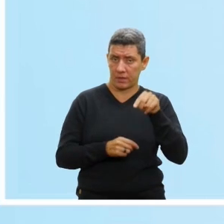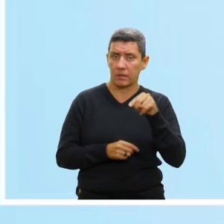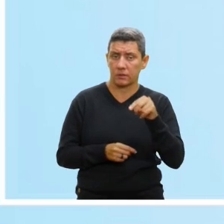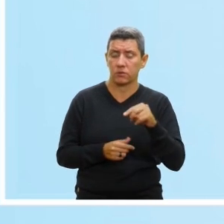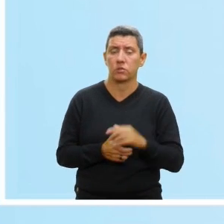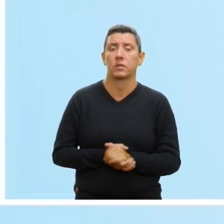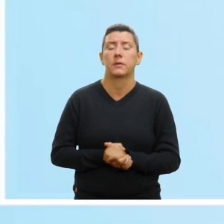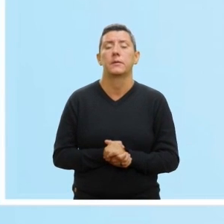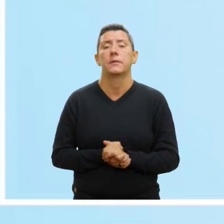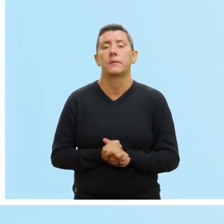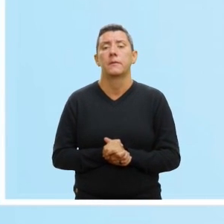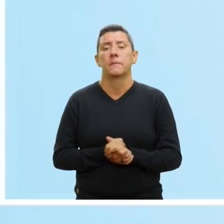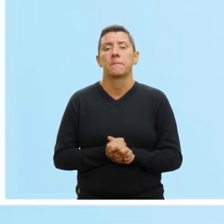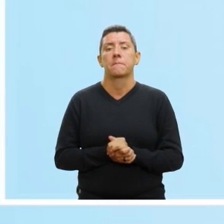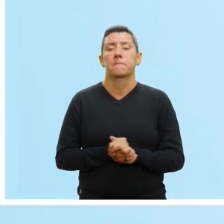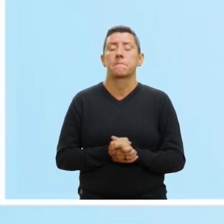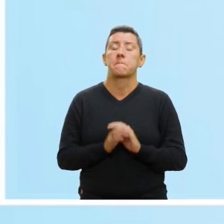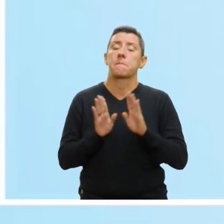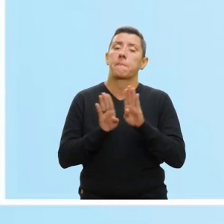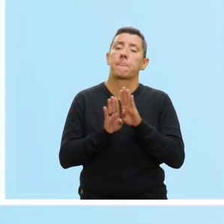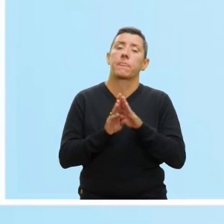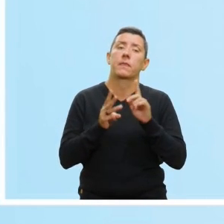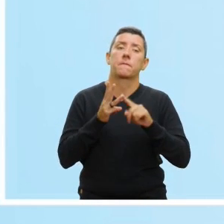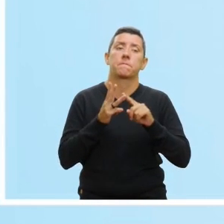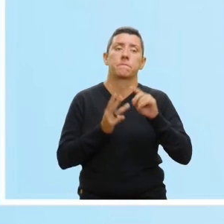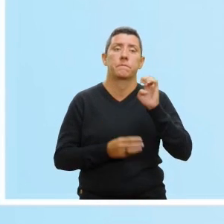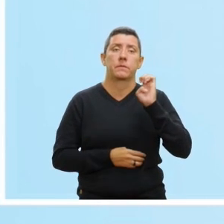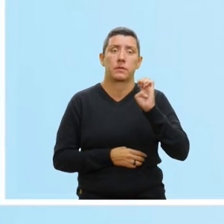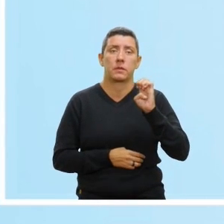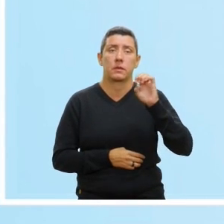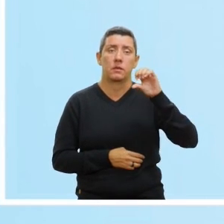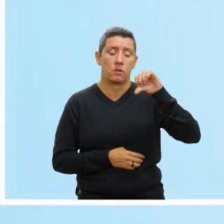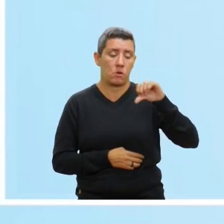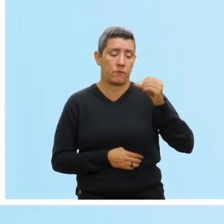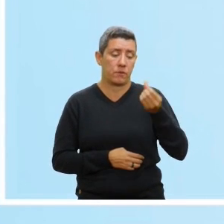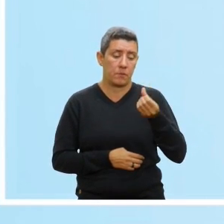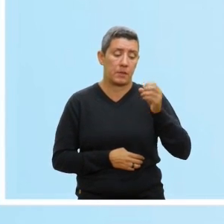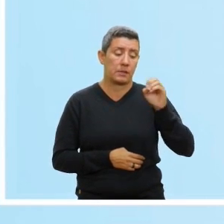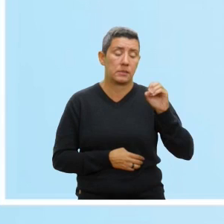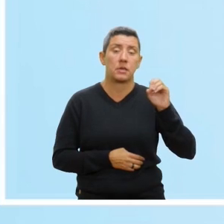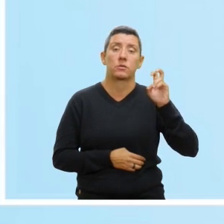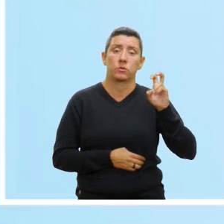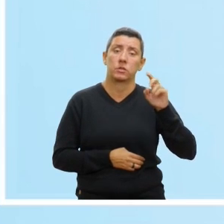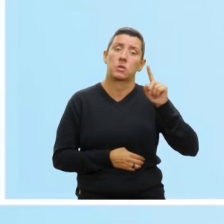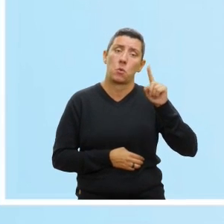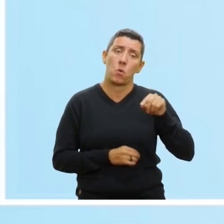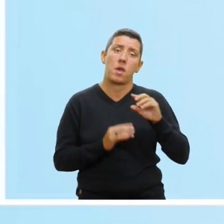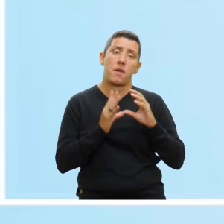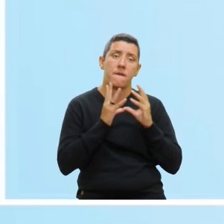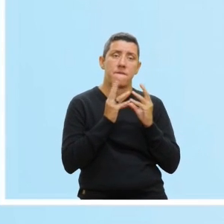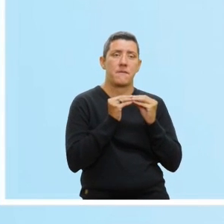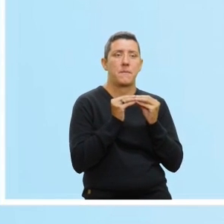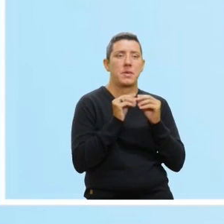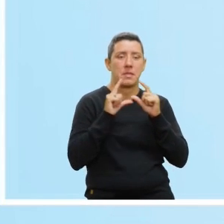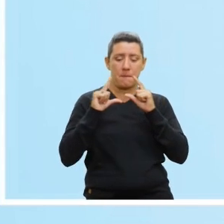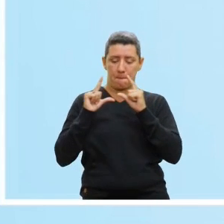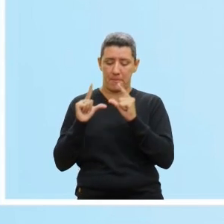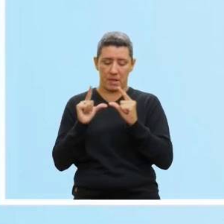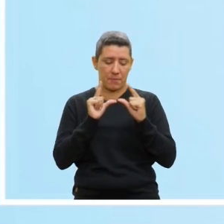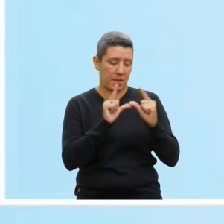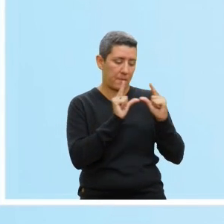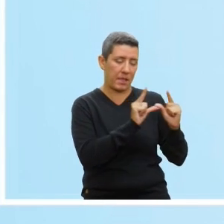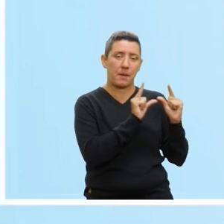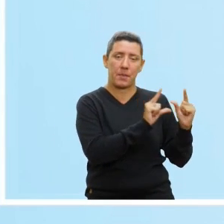esse ano. E a gente possui o E9605, que ele é da mesma família, né? Então as placas elas são